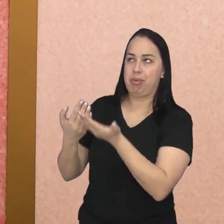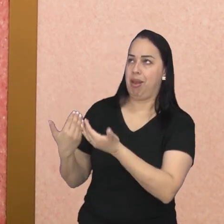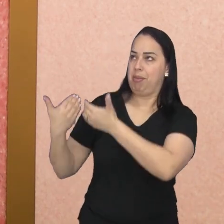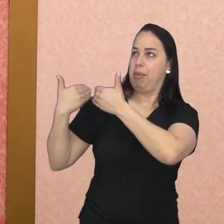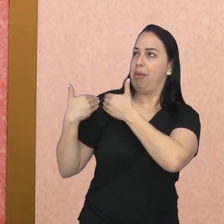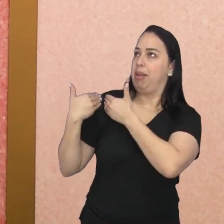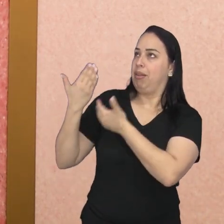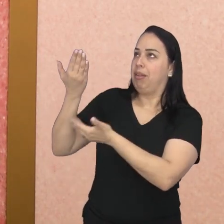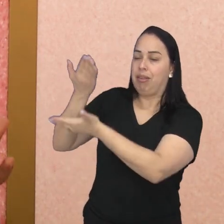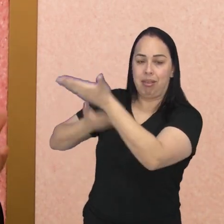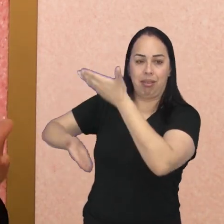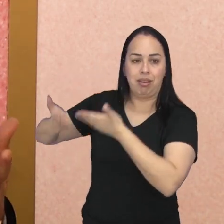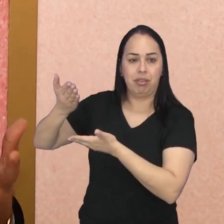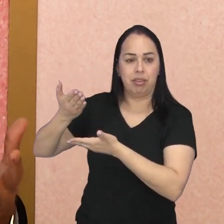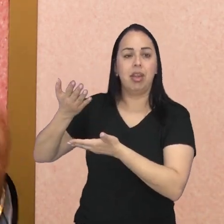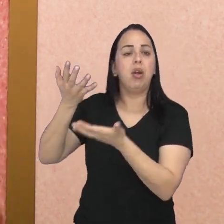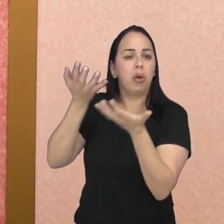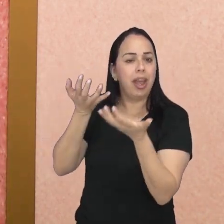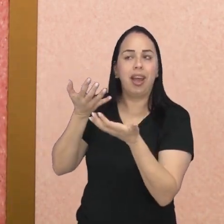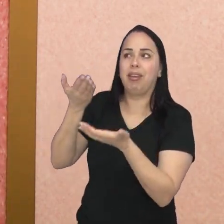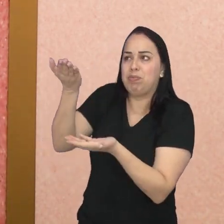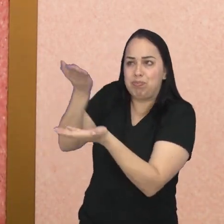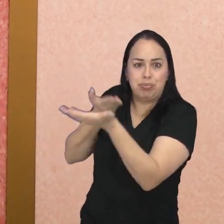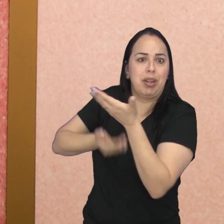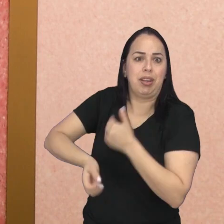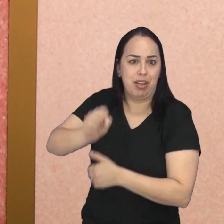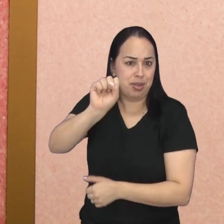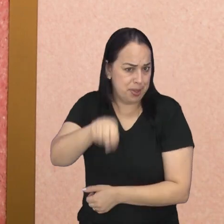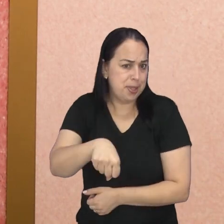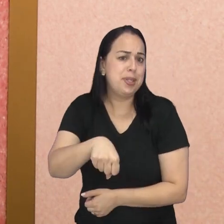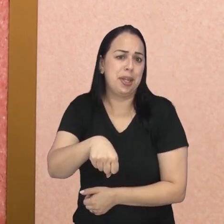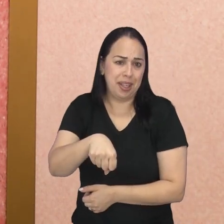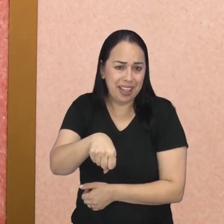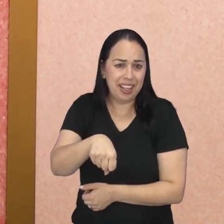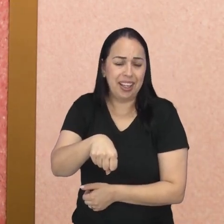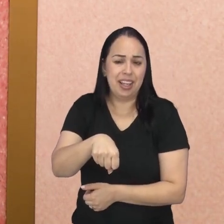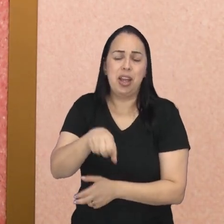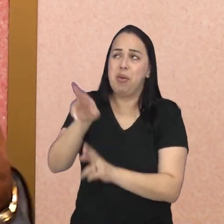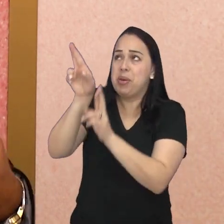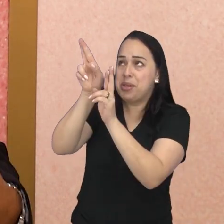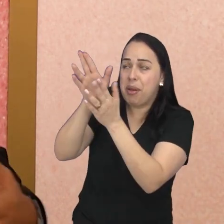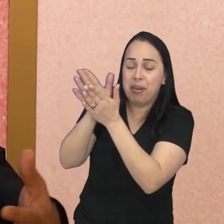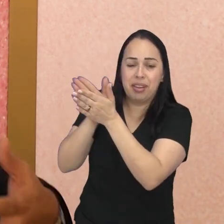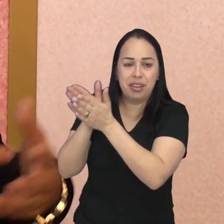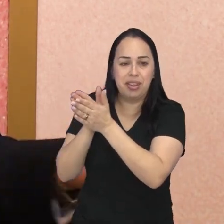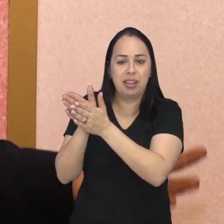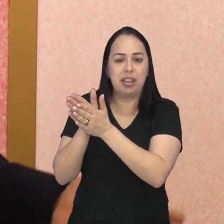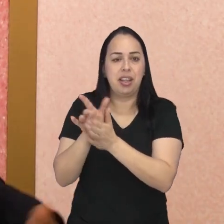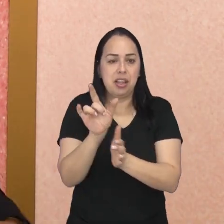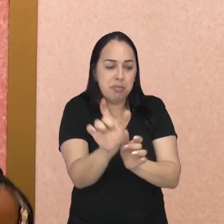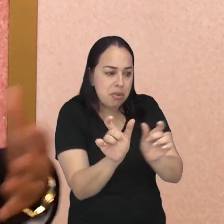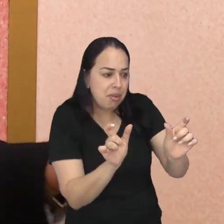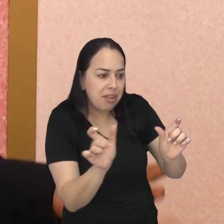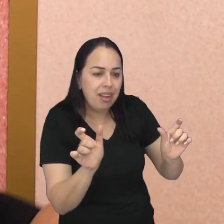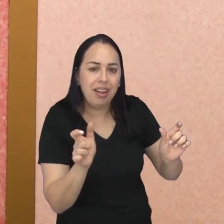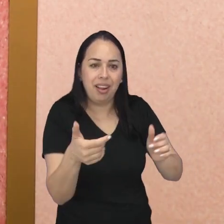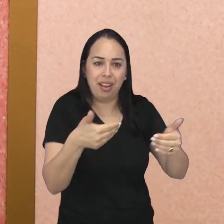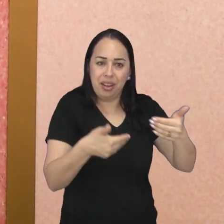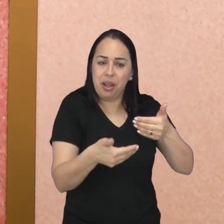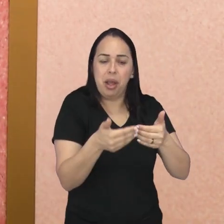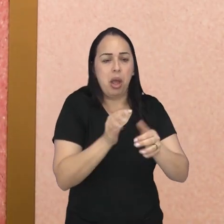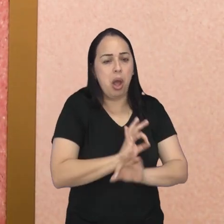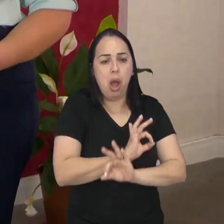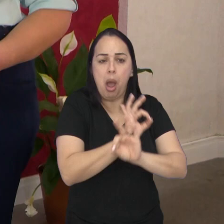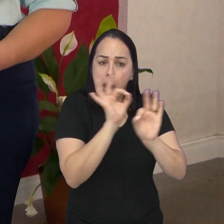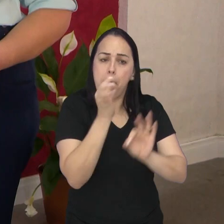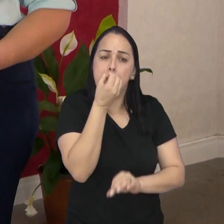Jesus. Eu quero ser elogiado, sim, um dia por Jesus. Isso eu espero. Aqui, quando vem, eu